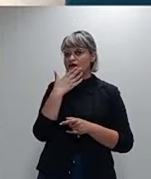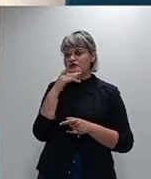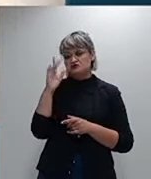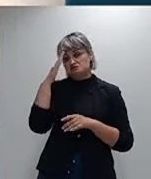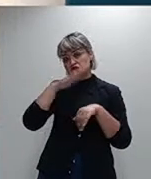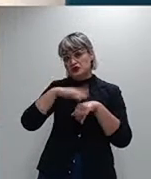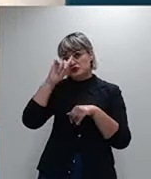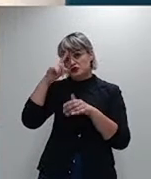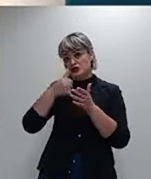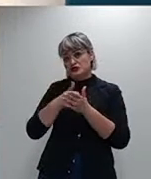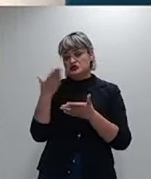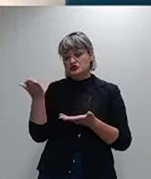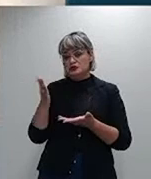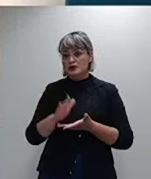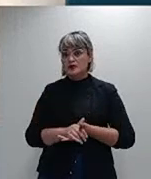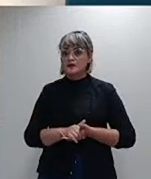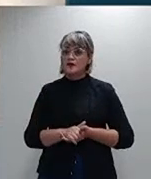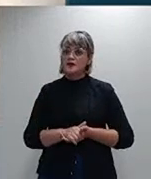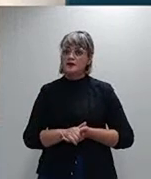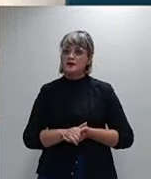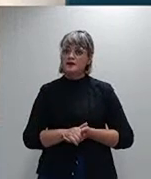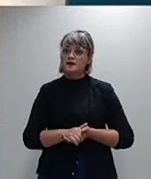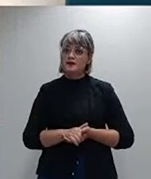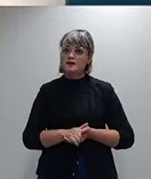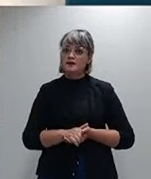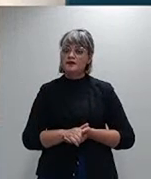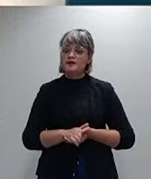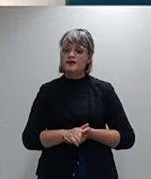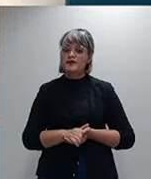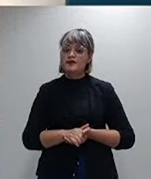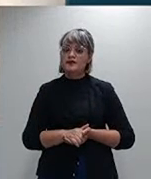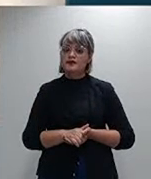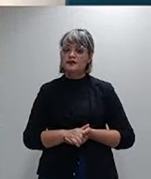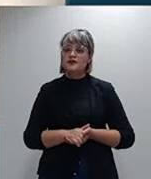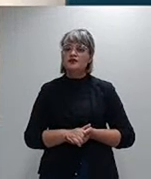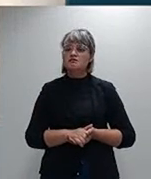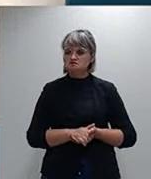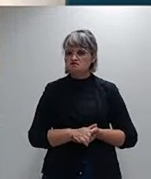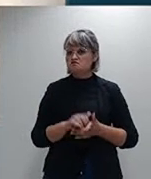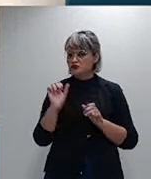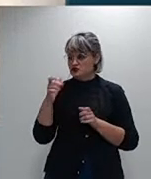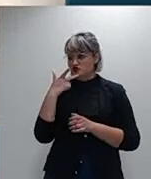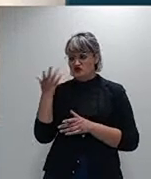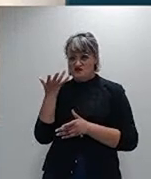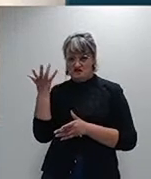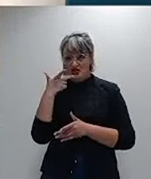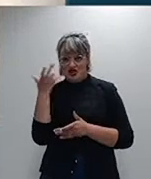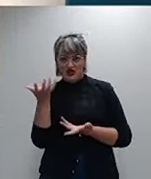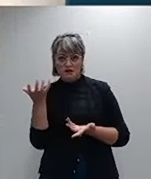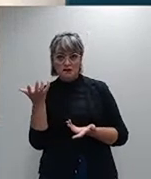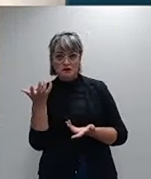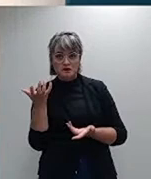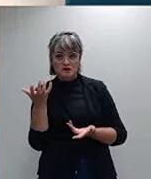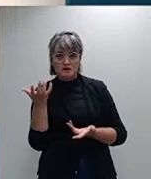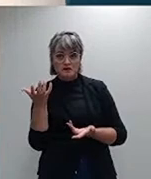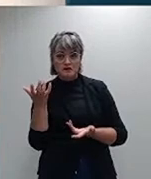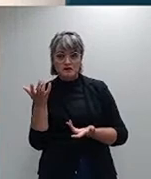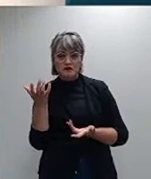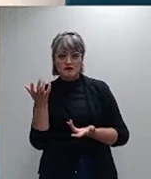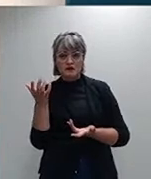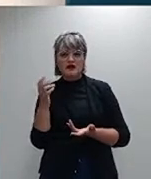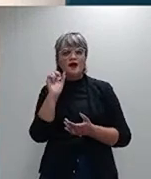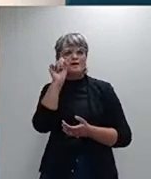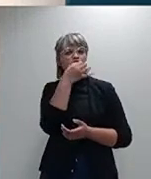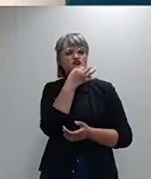Sorocaba forneça a Defensoria Pública de São Paulo a relação dos processos da comarca em que tenha havido a aplicação de